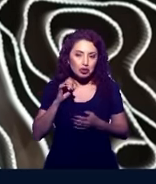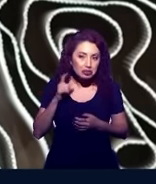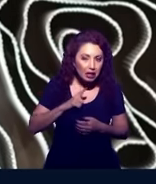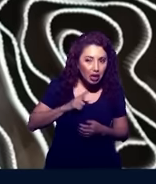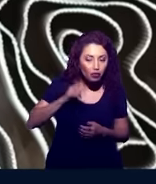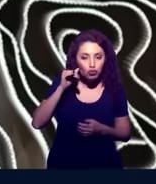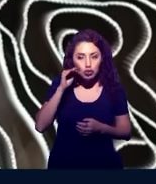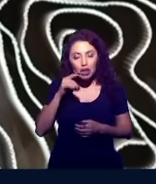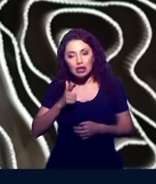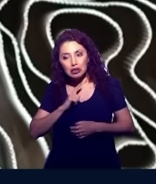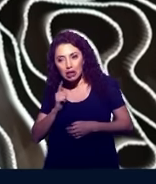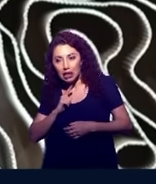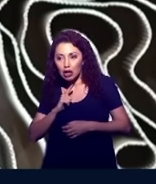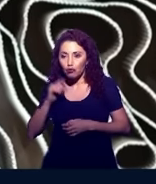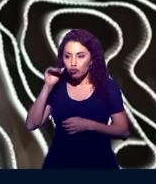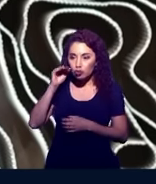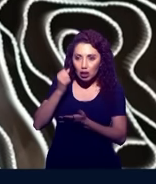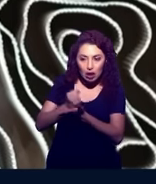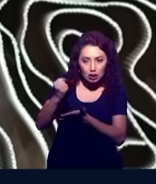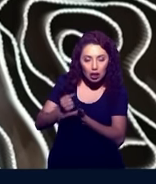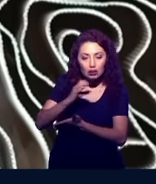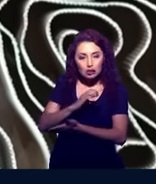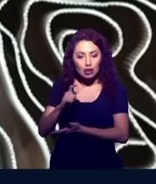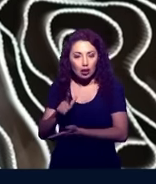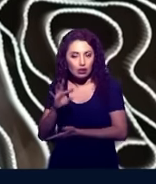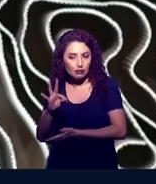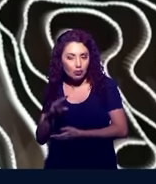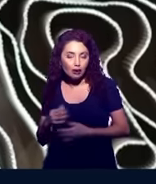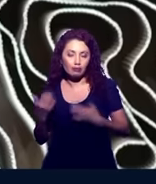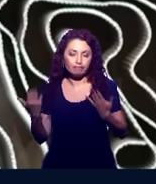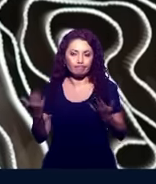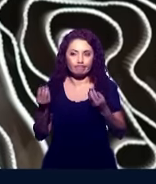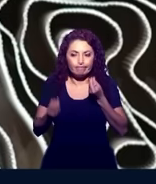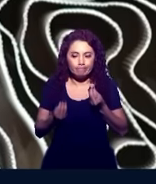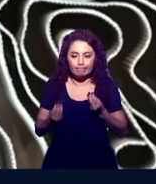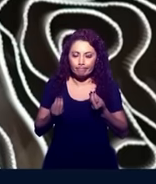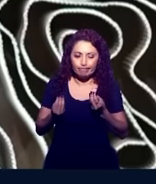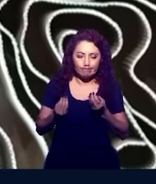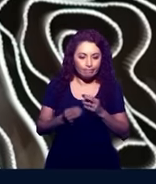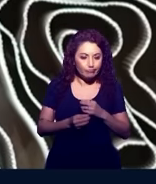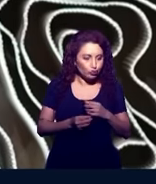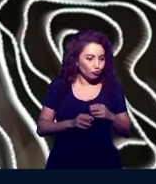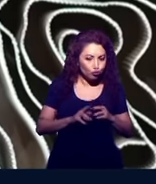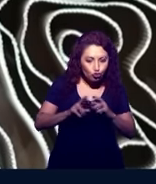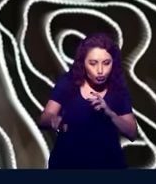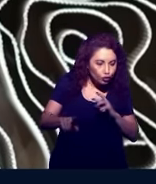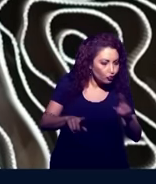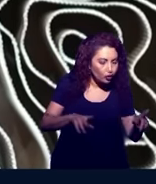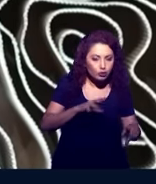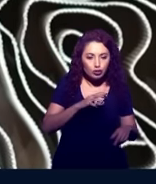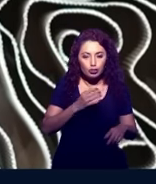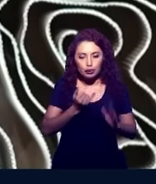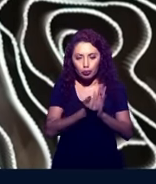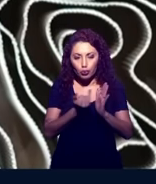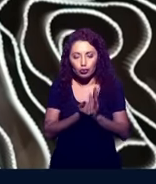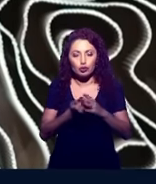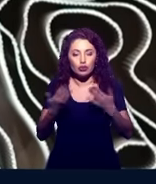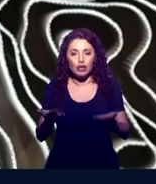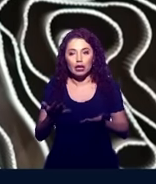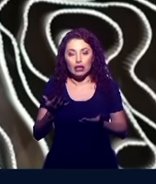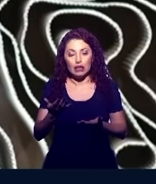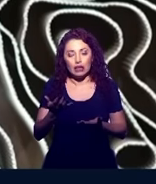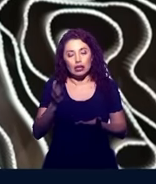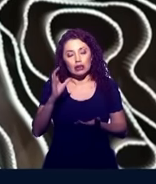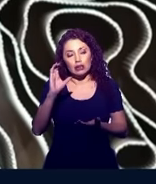enfim registrado CT não é possível ter uma diferença tão grande eh em pessoa jurídica imposto de renda